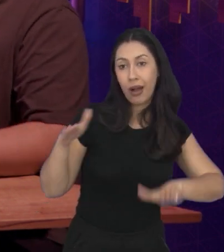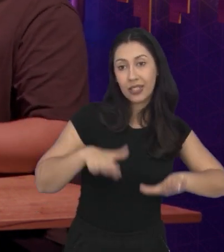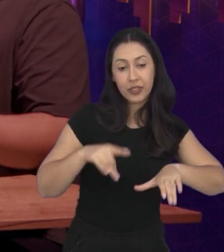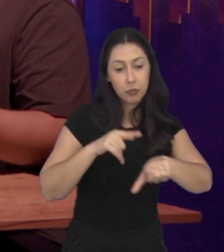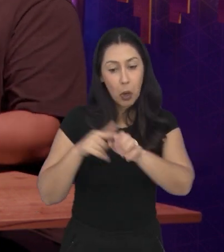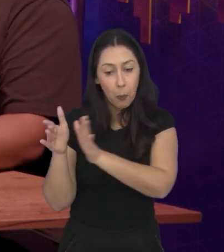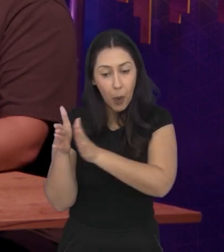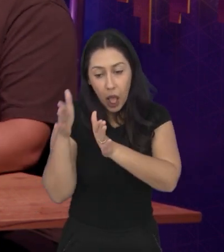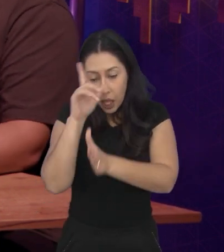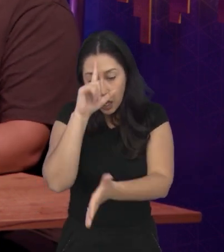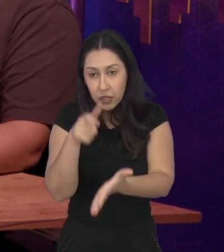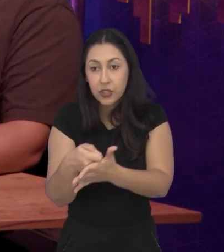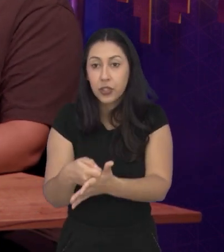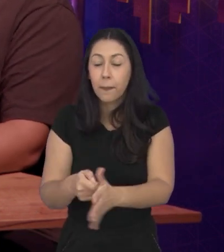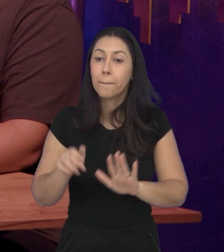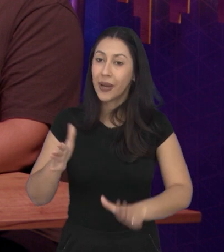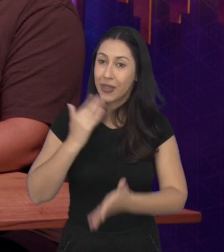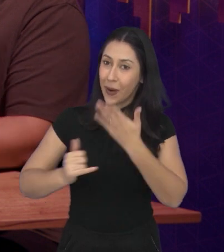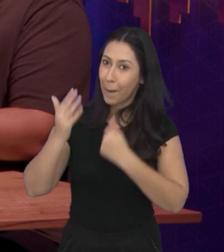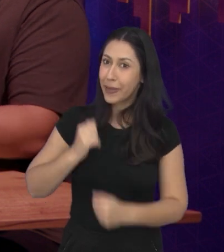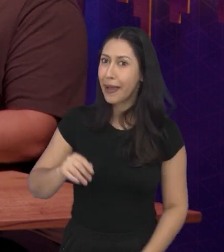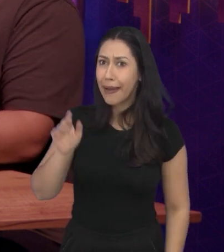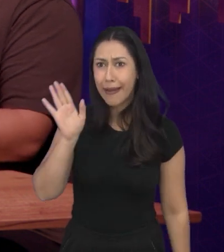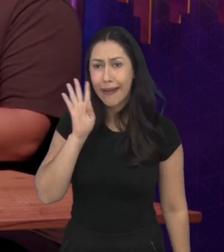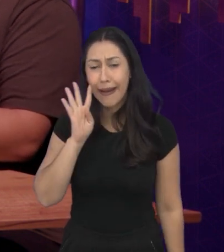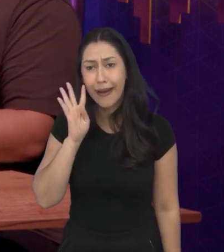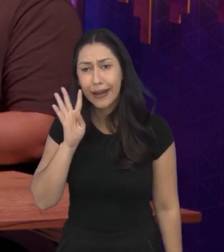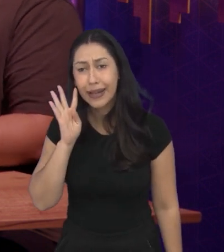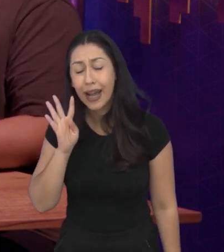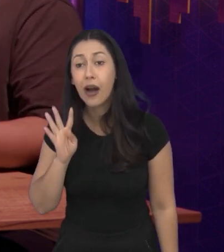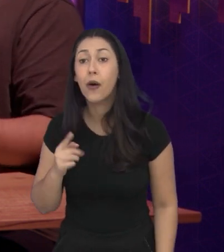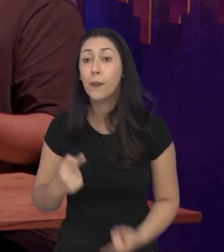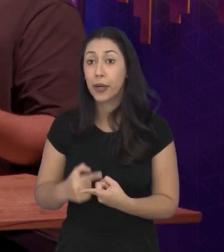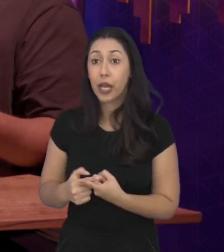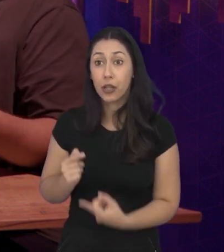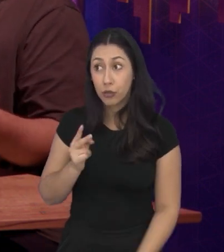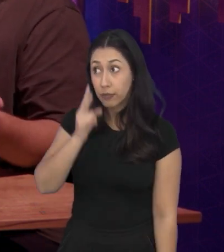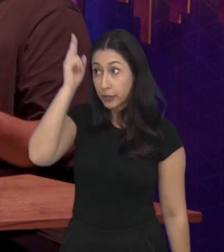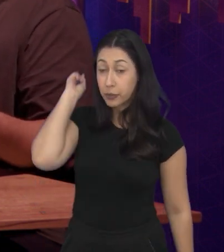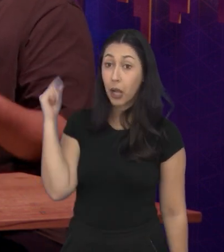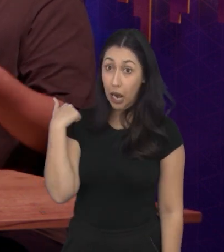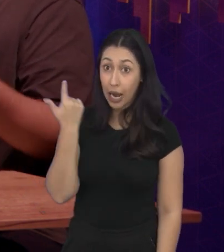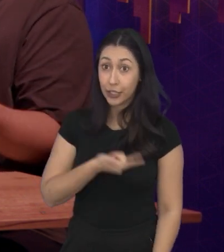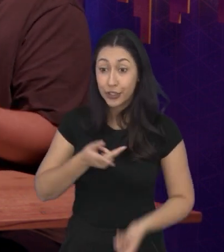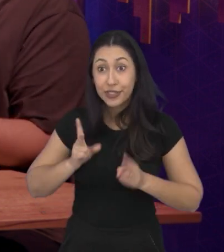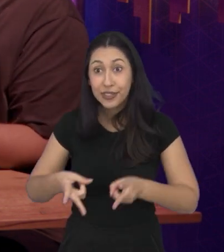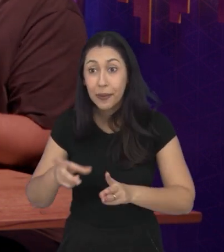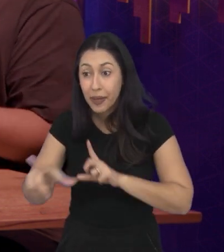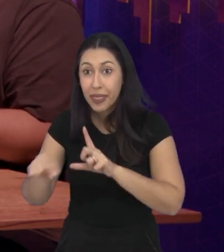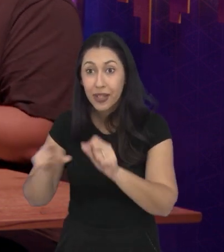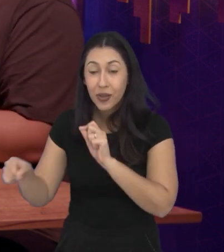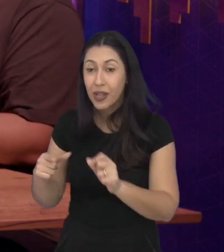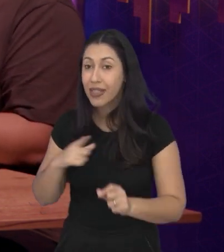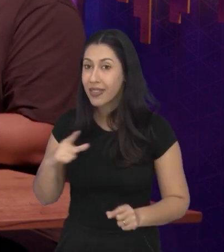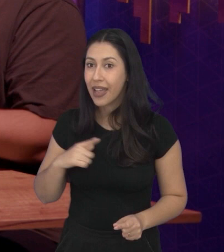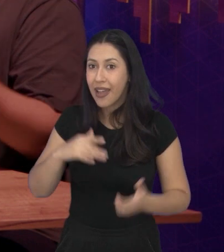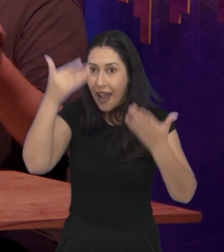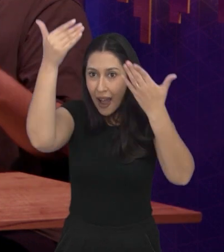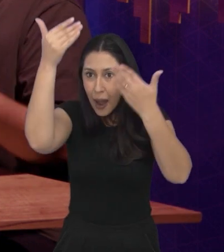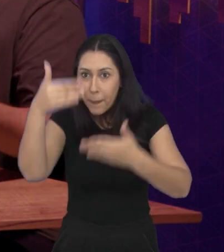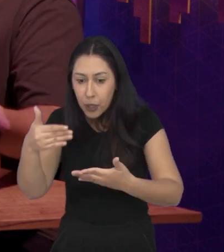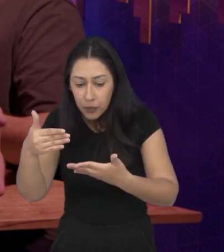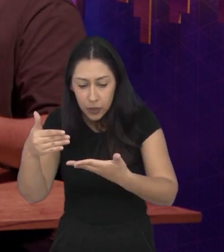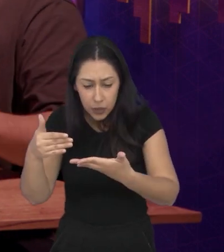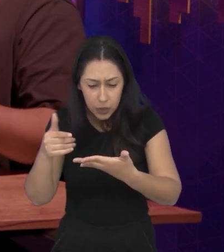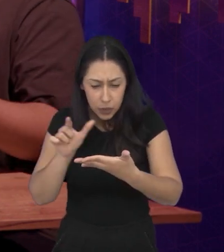maior ou não. Isso da alimentação é muito interessante, né? Você até usou o exemplo do vestibular, e querendo ou não, no vestibular a gente faz escolhas a cada questão, né? Uhum.